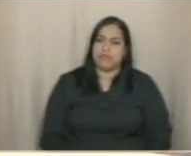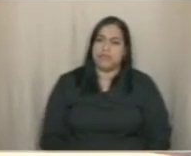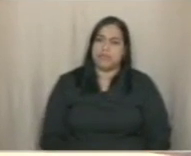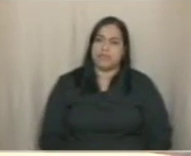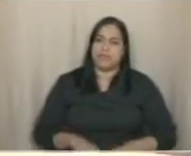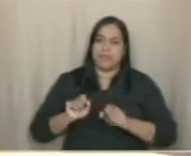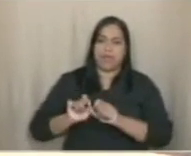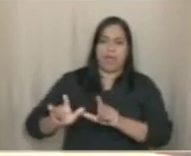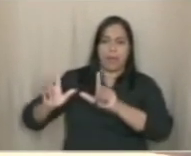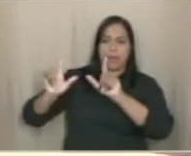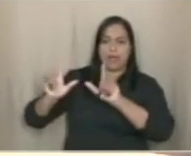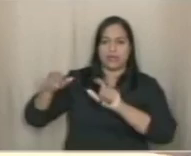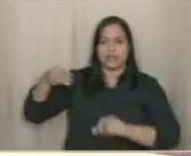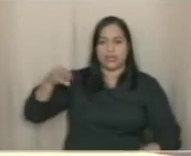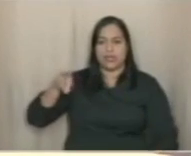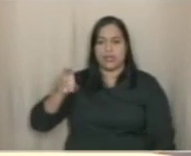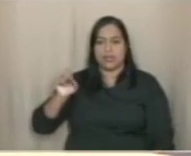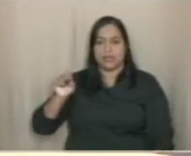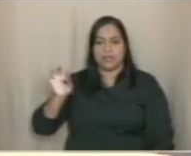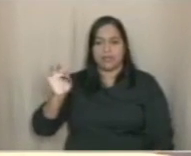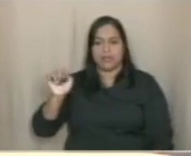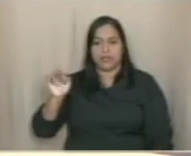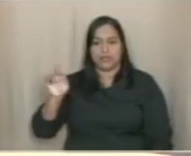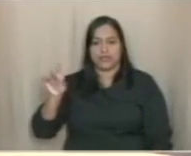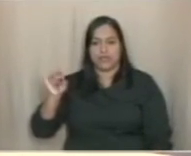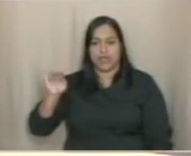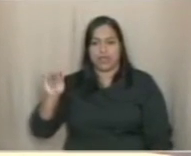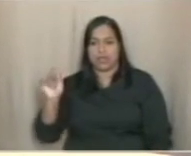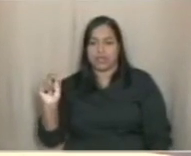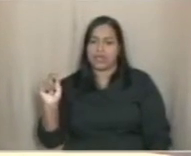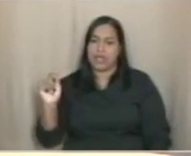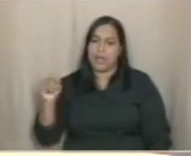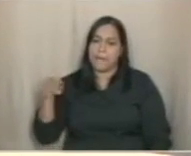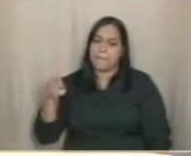página Mostardinha, Mostardinha, Mostardinha